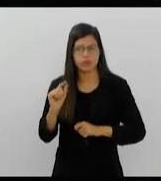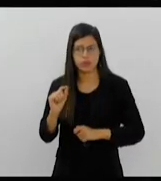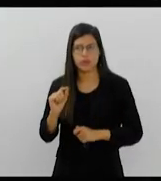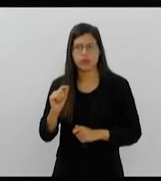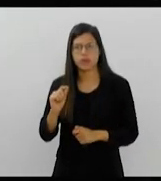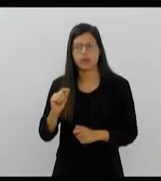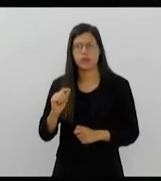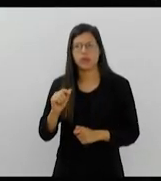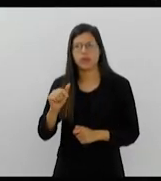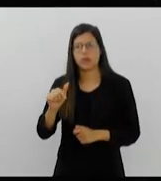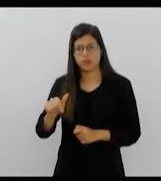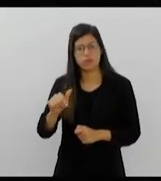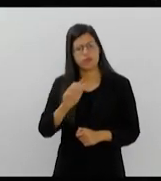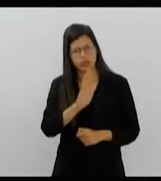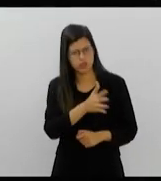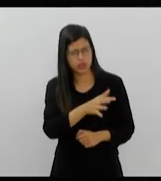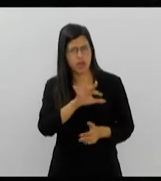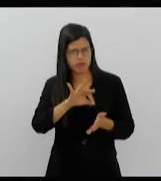assinou essa emenda comigo.